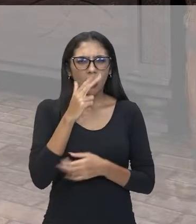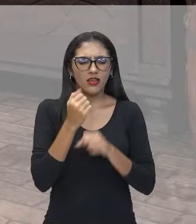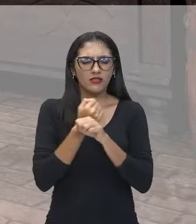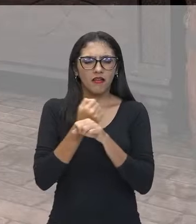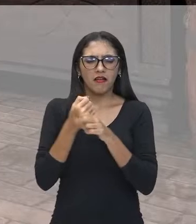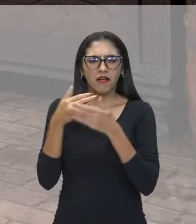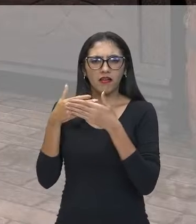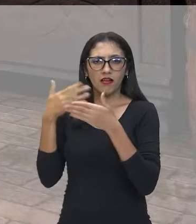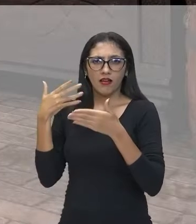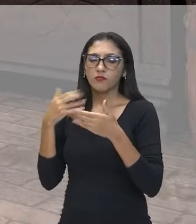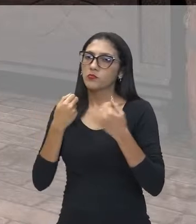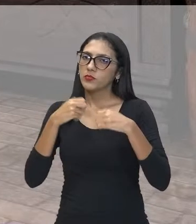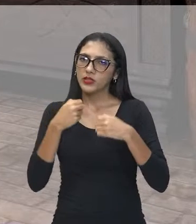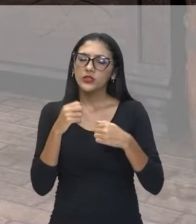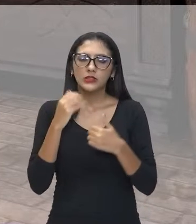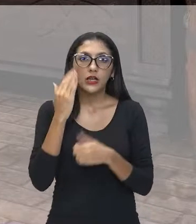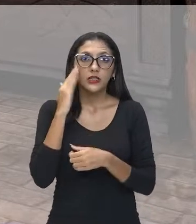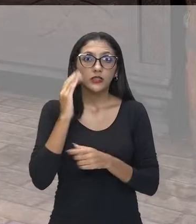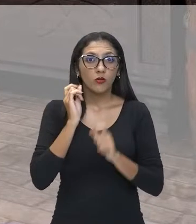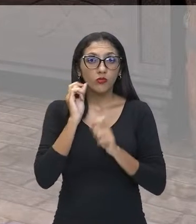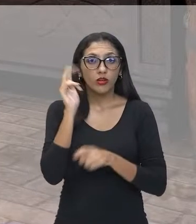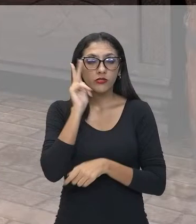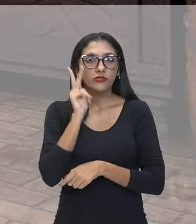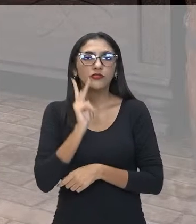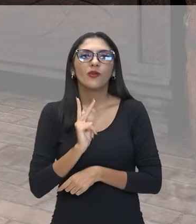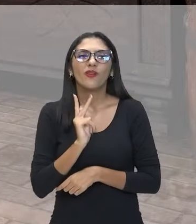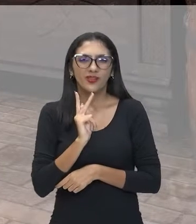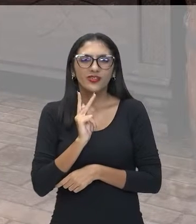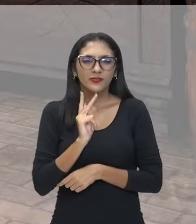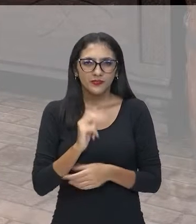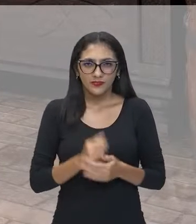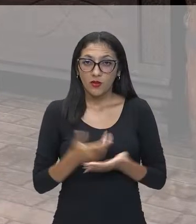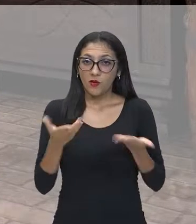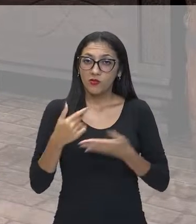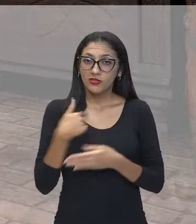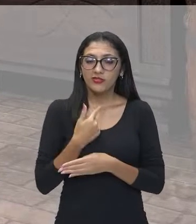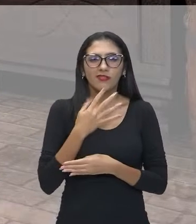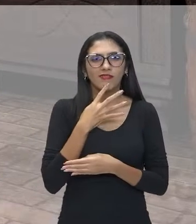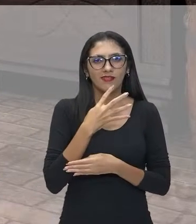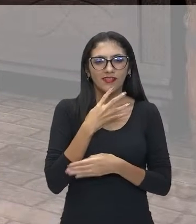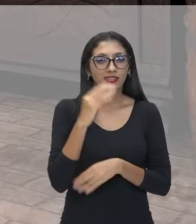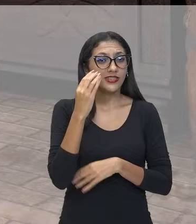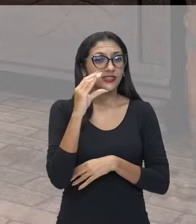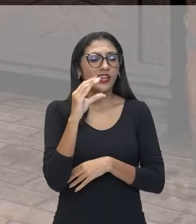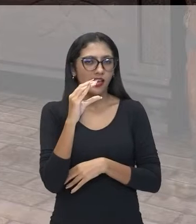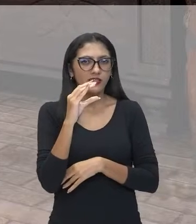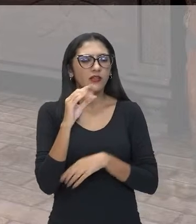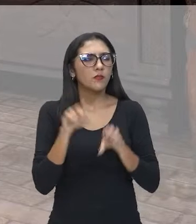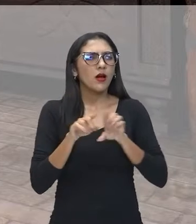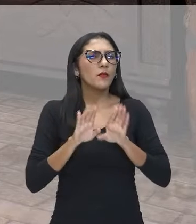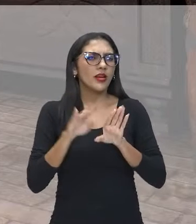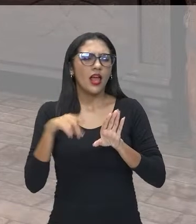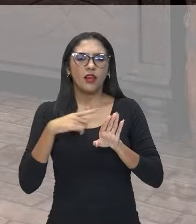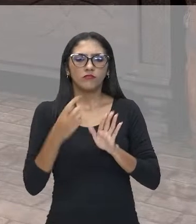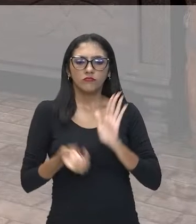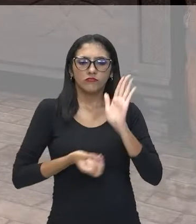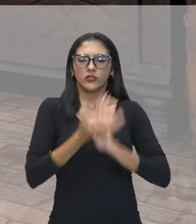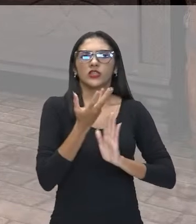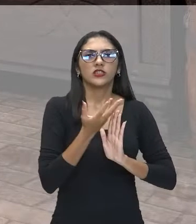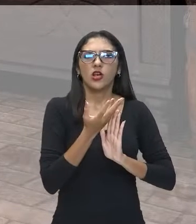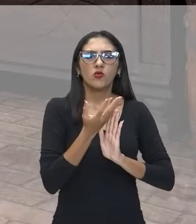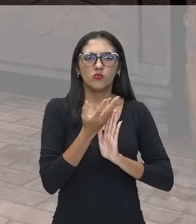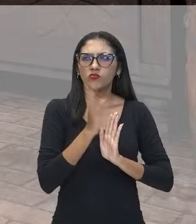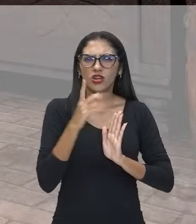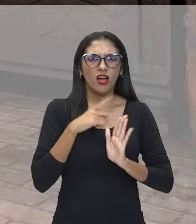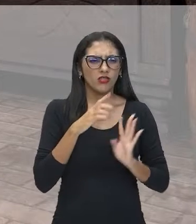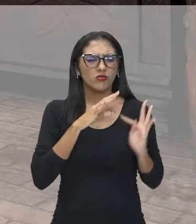falar um pouquinho de história, né? A ciência que a gente conhece hoje, ela não nasceu da maneira que ela é, né, gente? Ela precisou